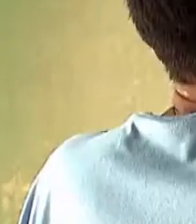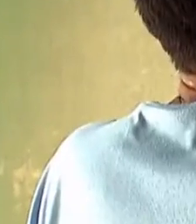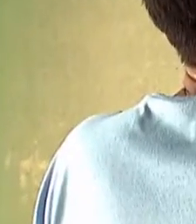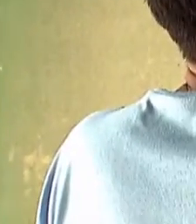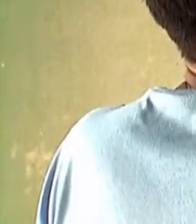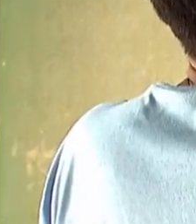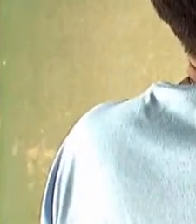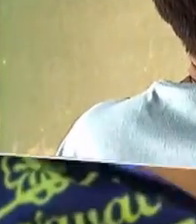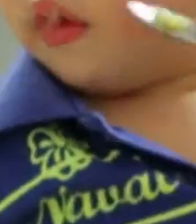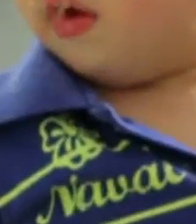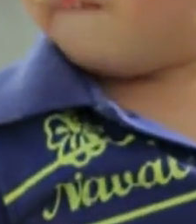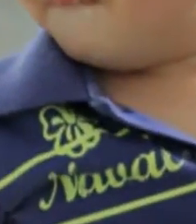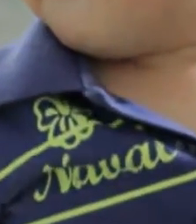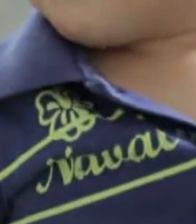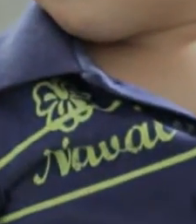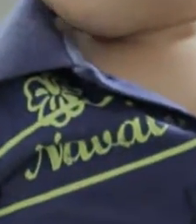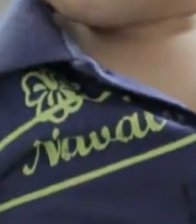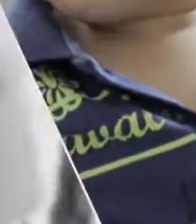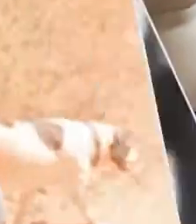E aí